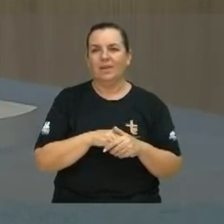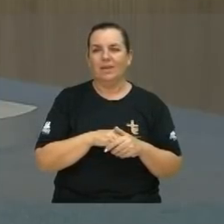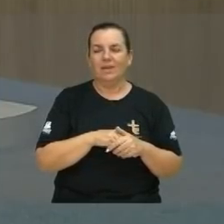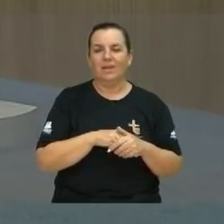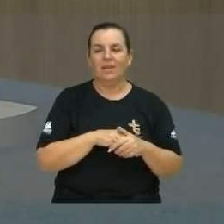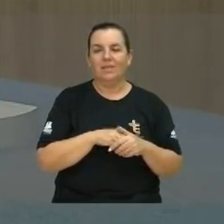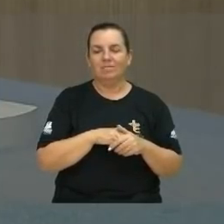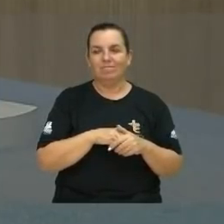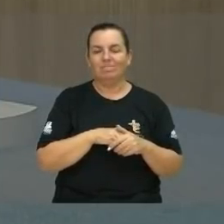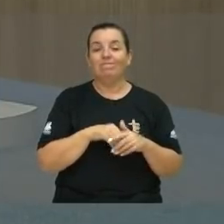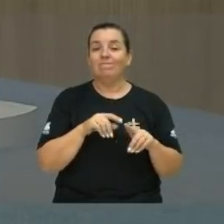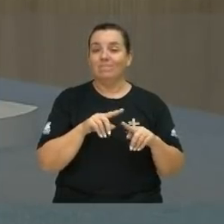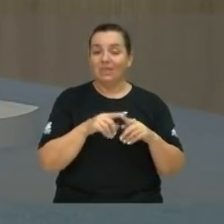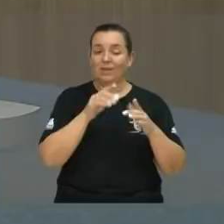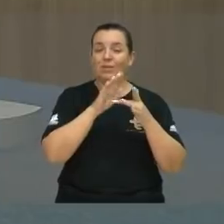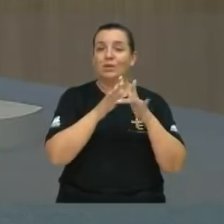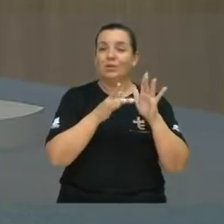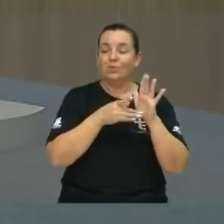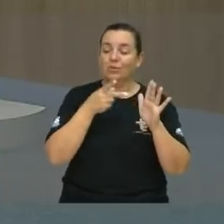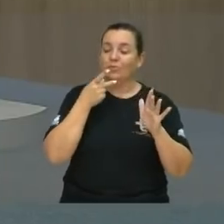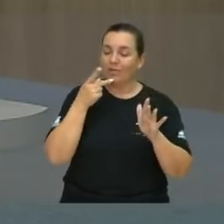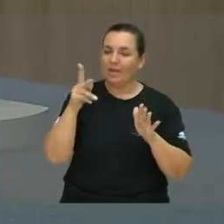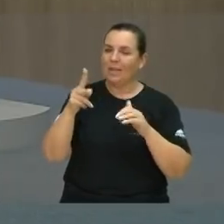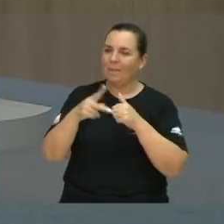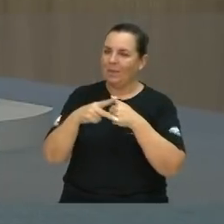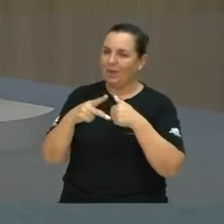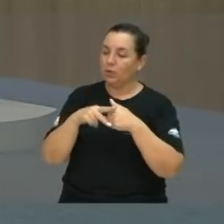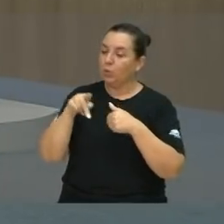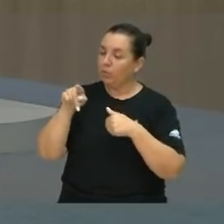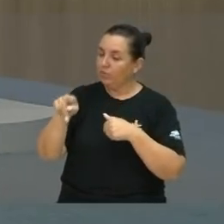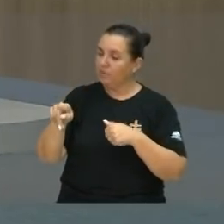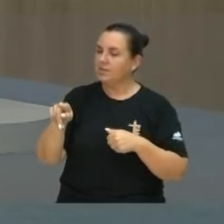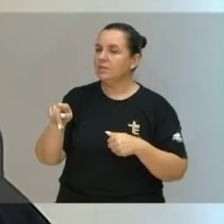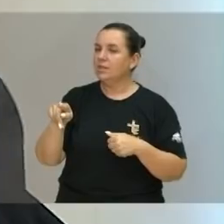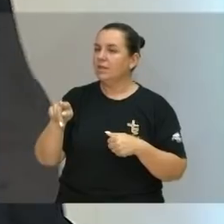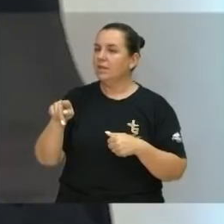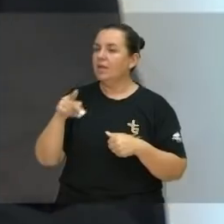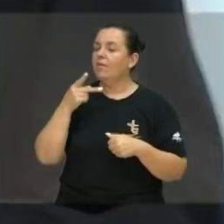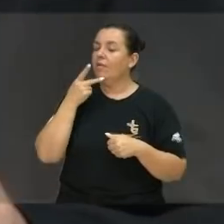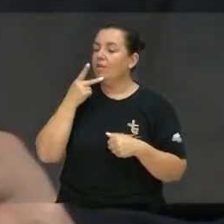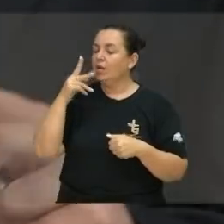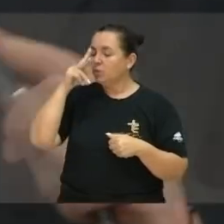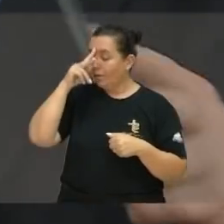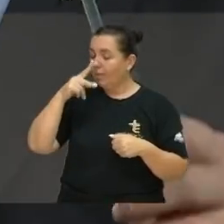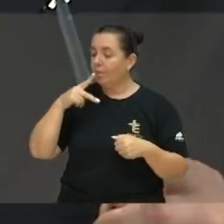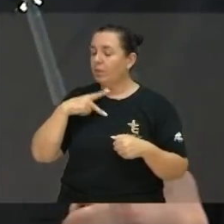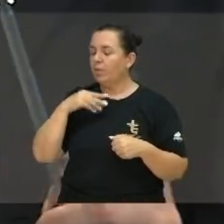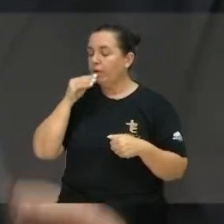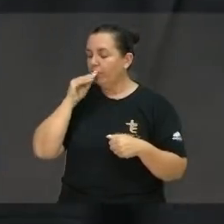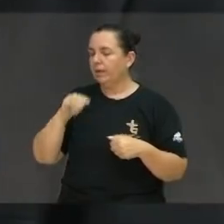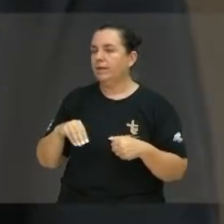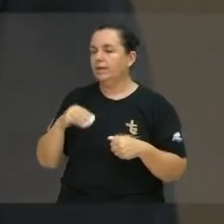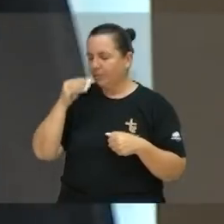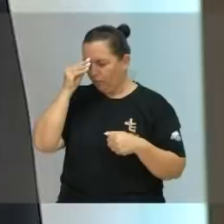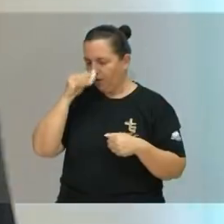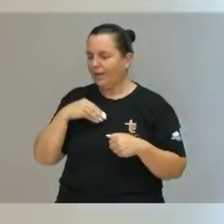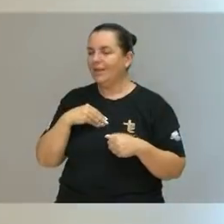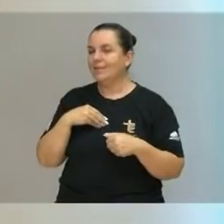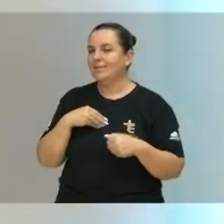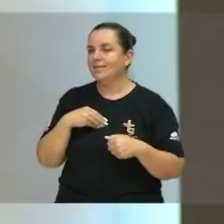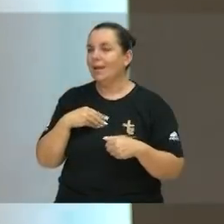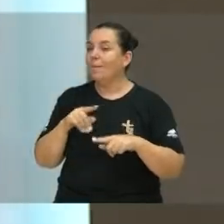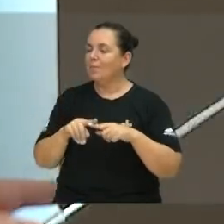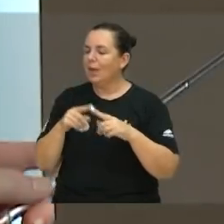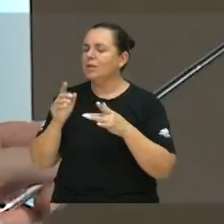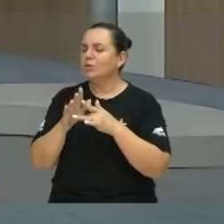tudo pronunciará a sua própria fraqueza mas o senhor mantêm ele conhece os que